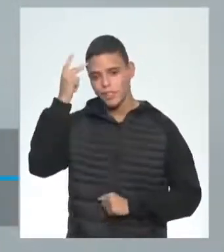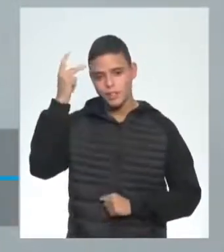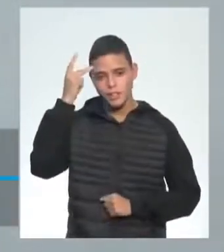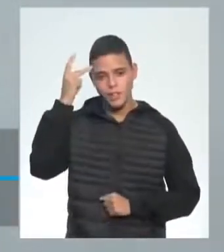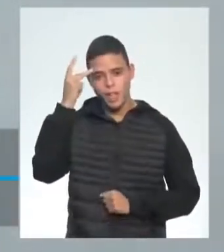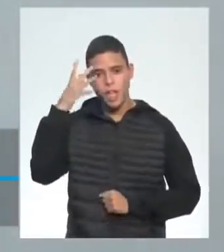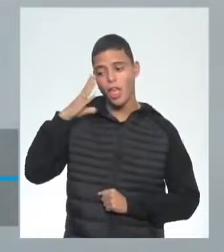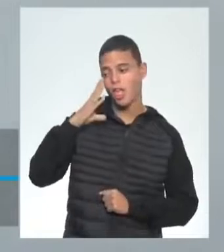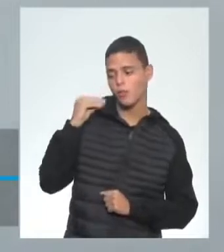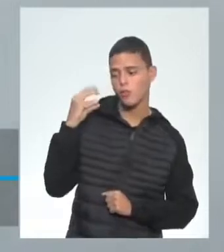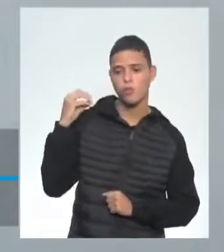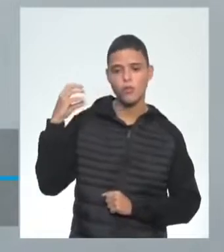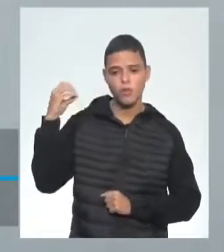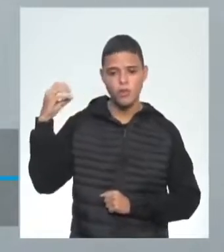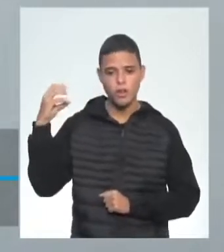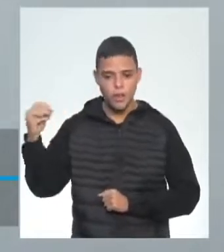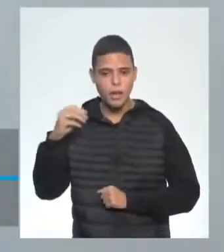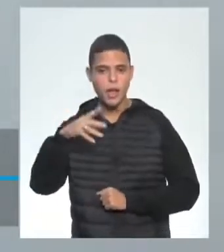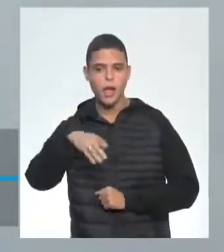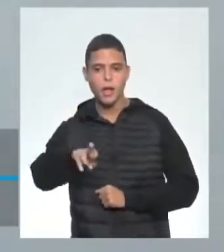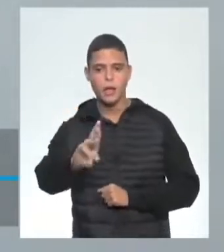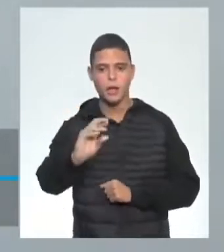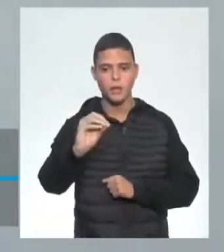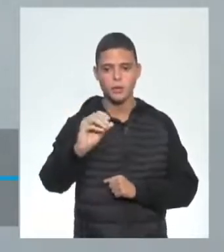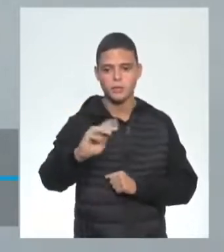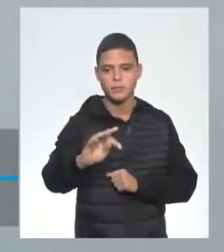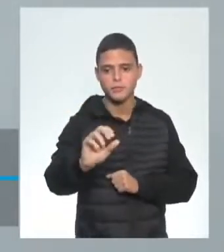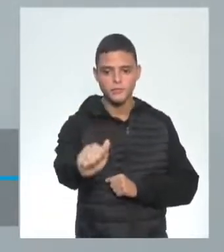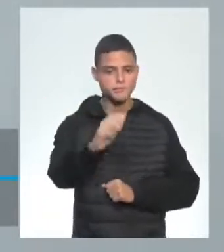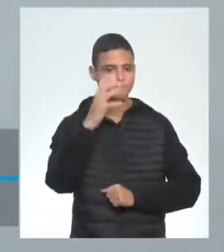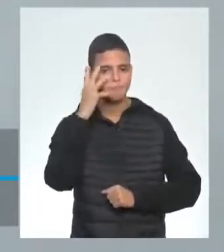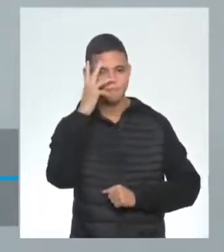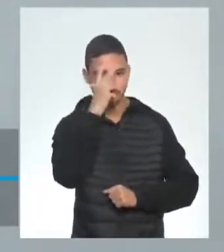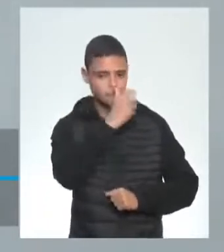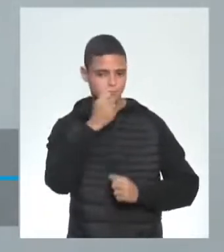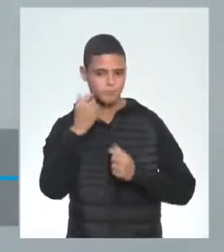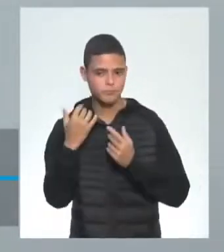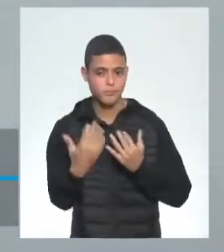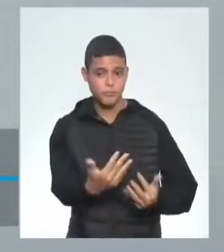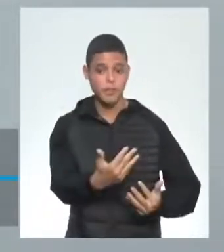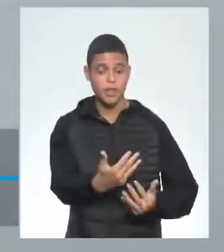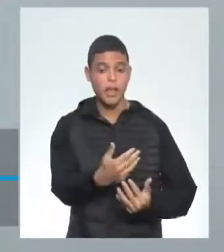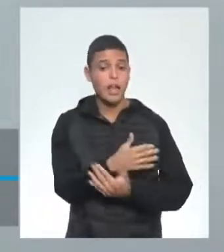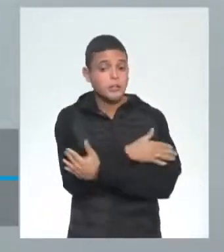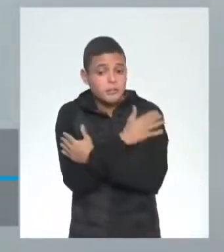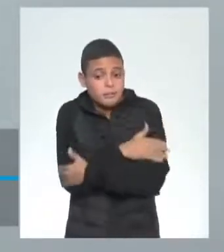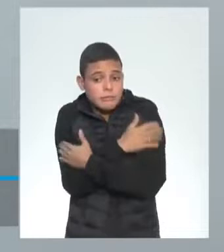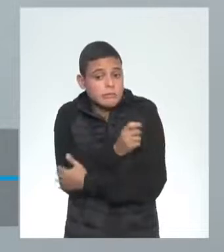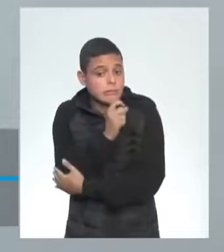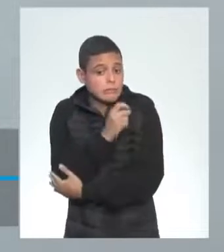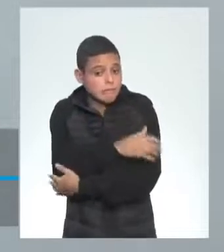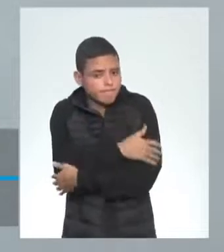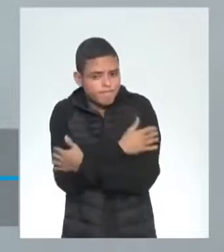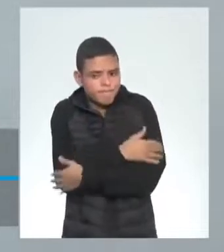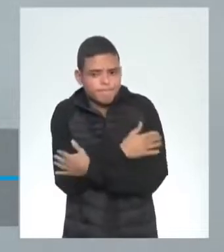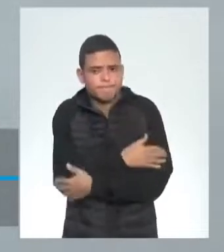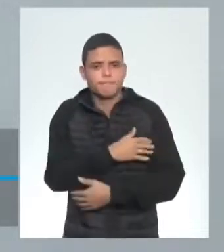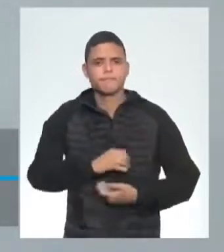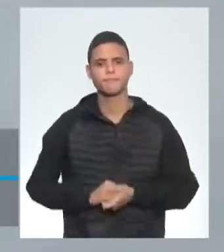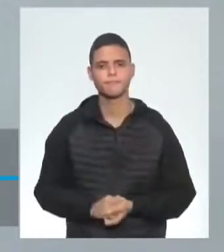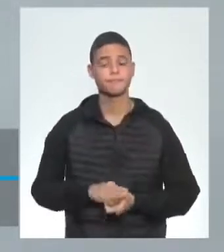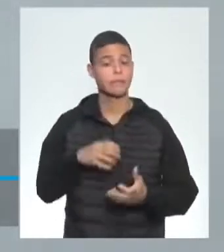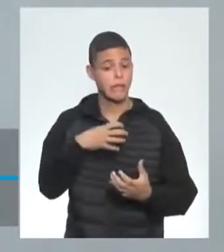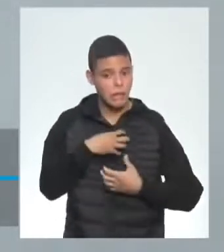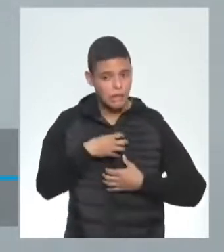viagem recente para Brotas, é muito lindo. Campos do Jordão, Ana Luísa, isso aí, nesse friozinho, Larissa, Bahia, Pernambuco,